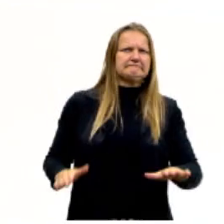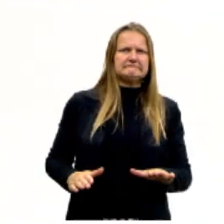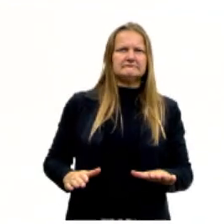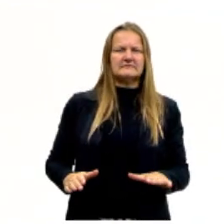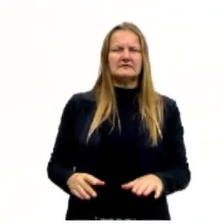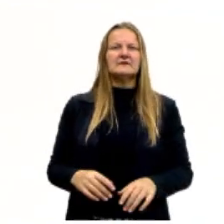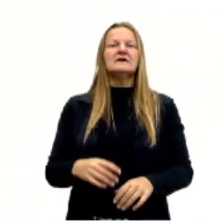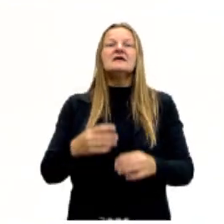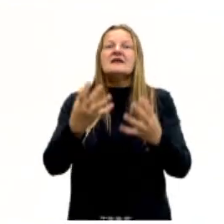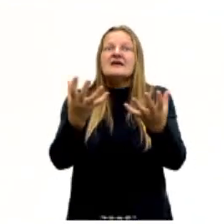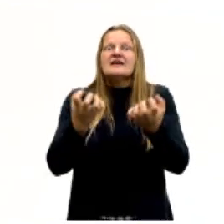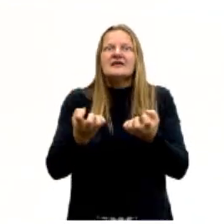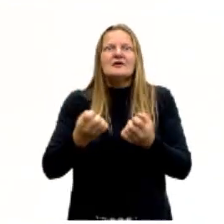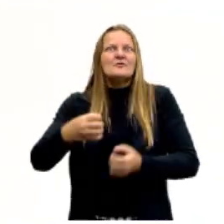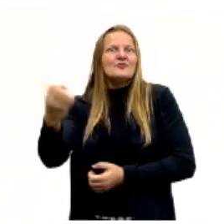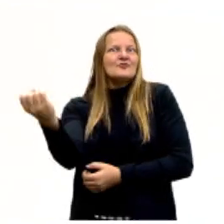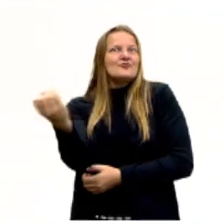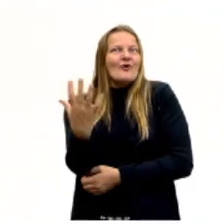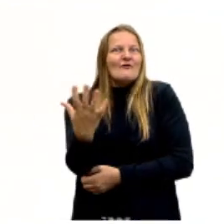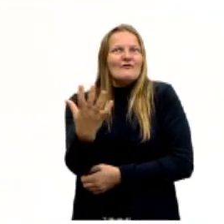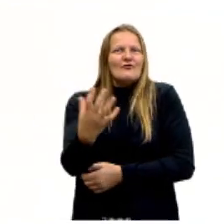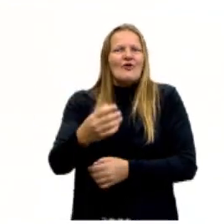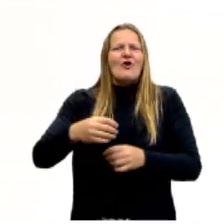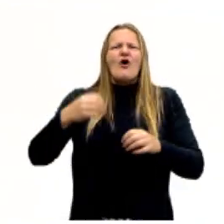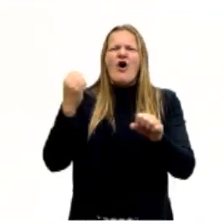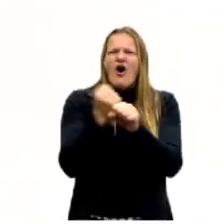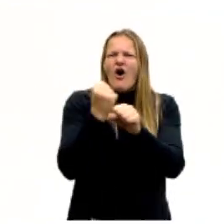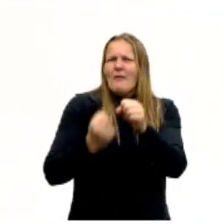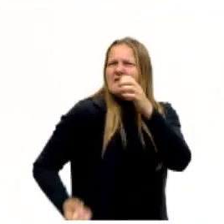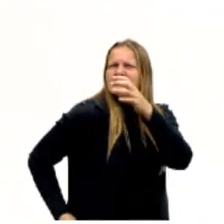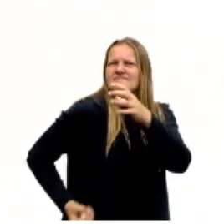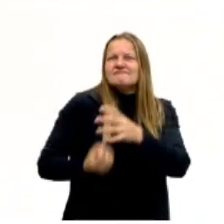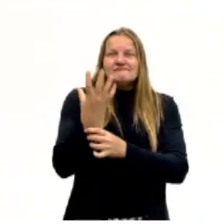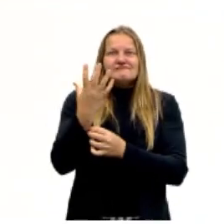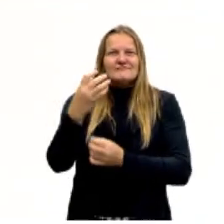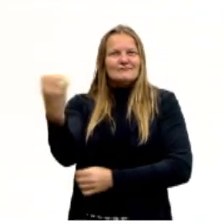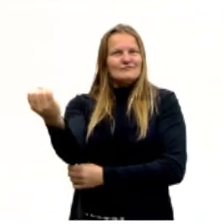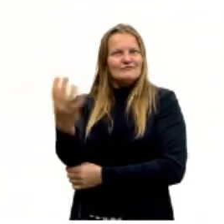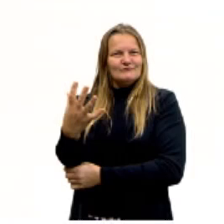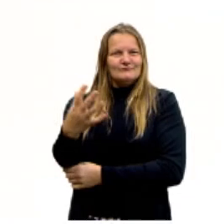queremos Sangue Novo obras novas